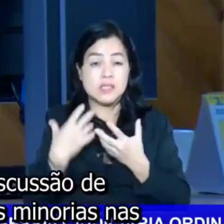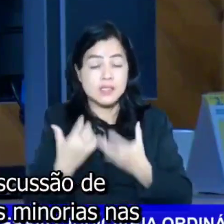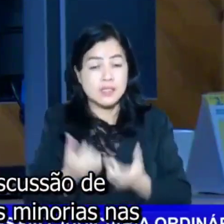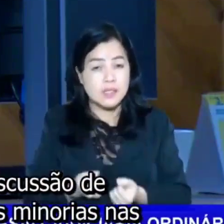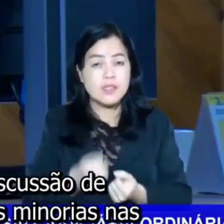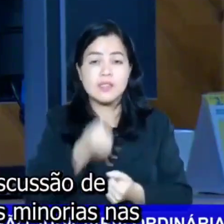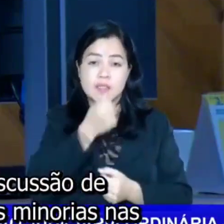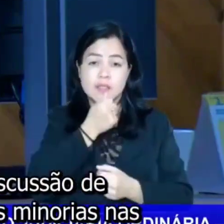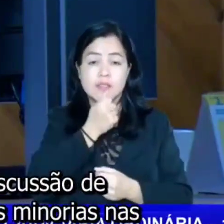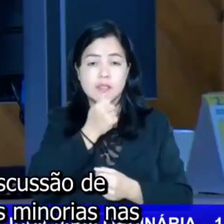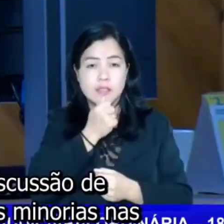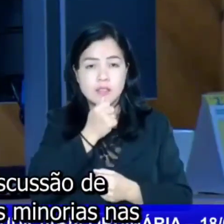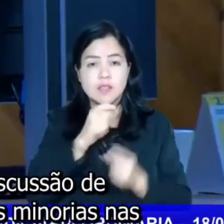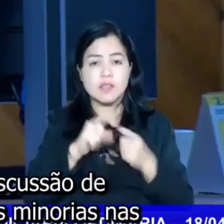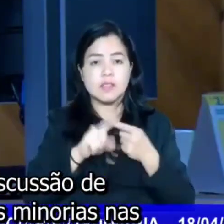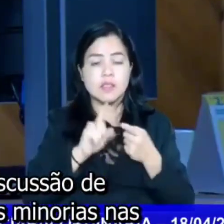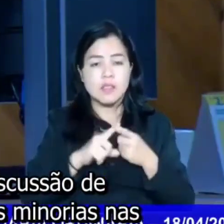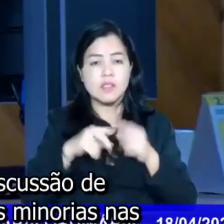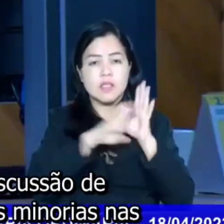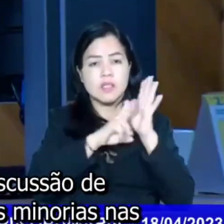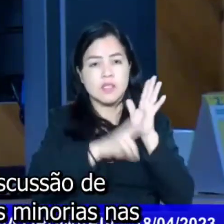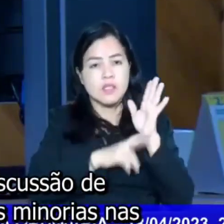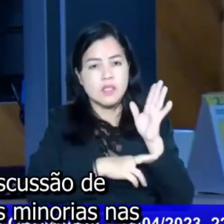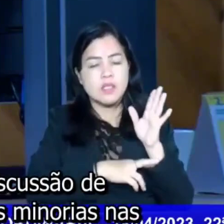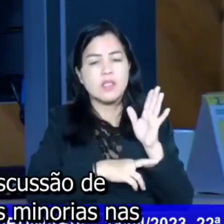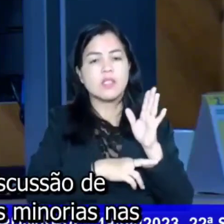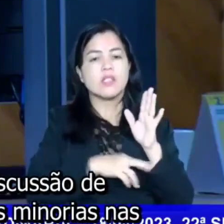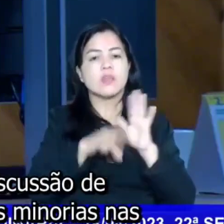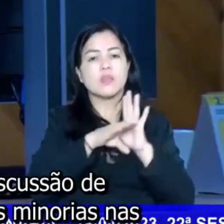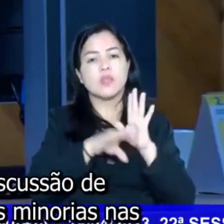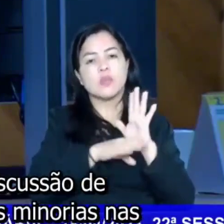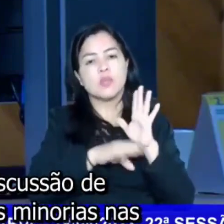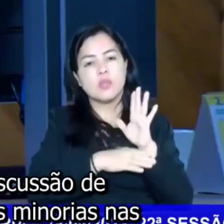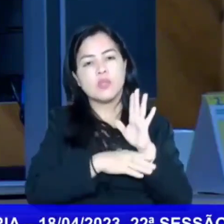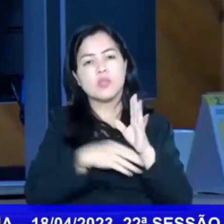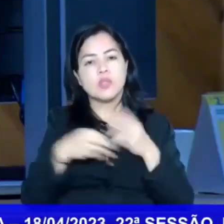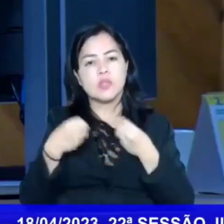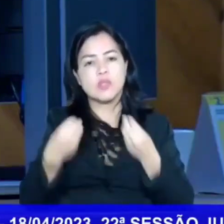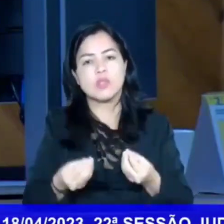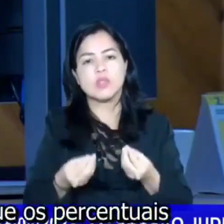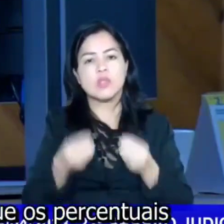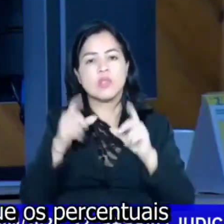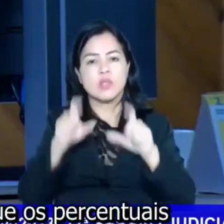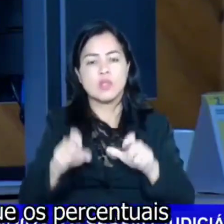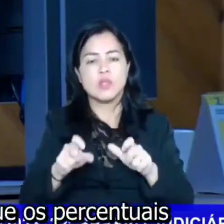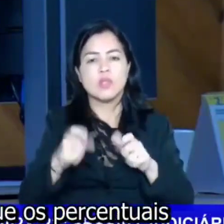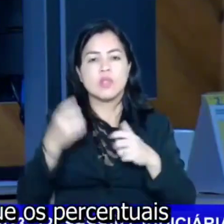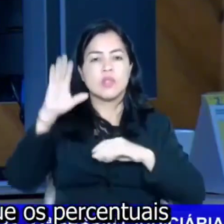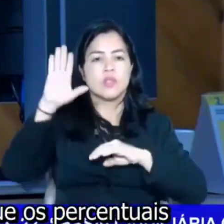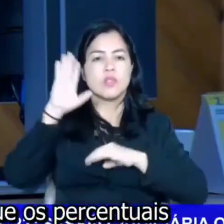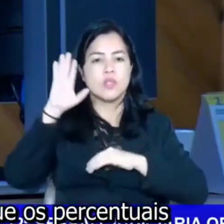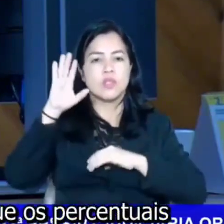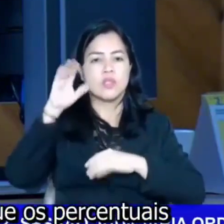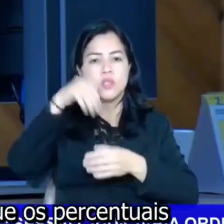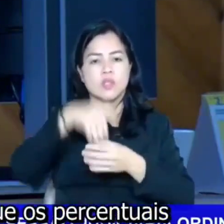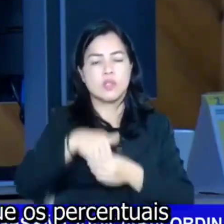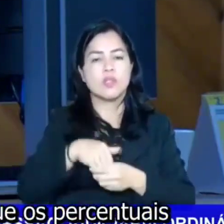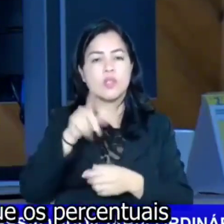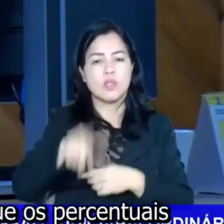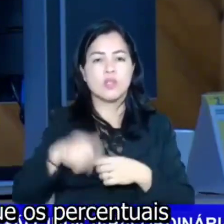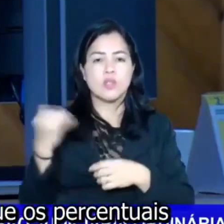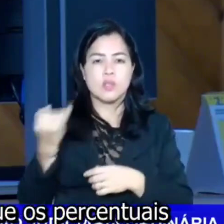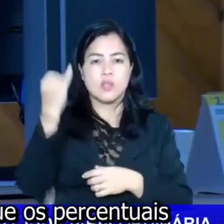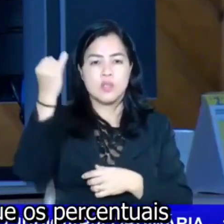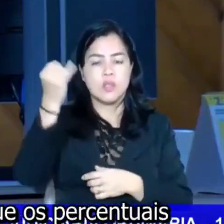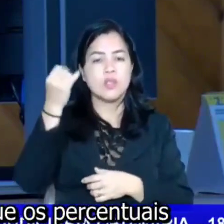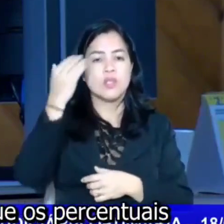para discussão de regras de distribuição de recursos públicos destinadas às minorias nas campanhas eleitorais, é